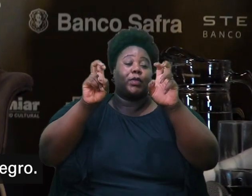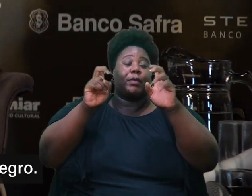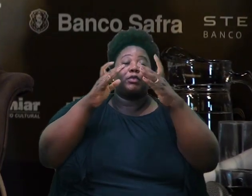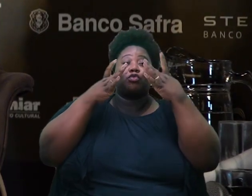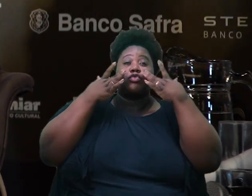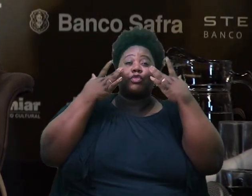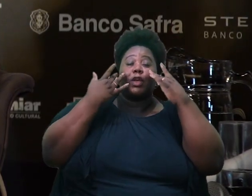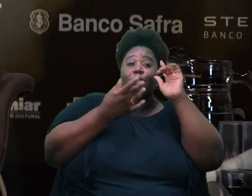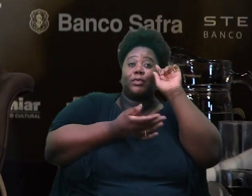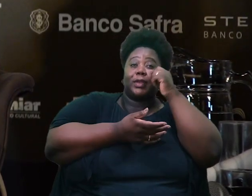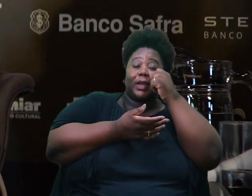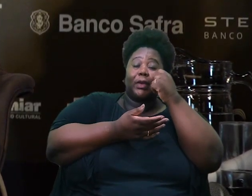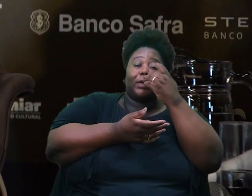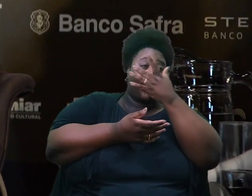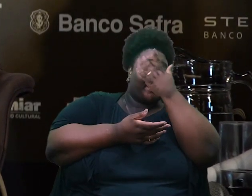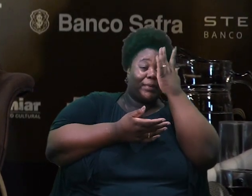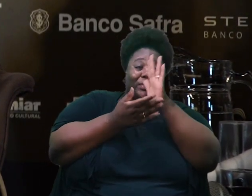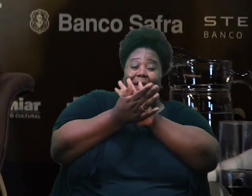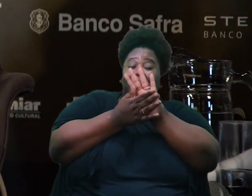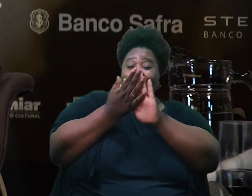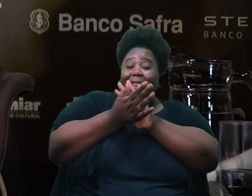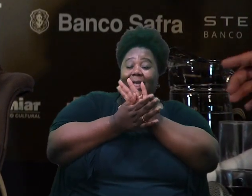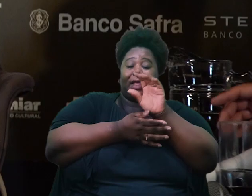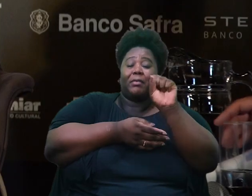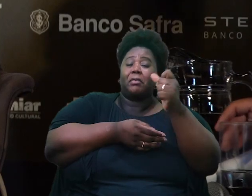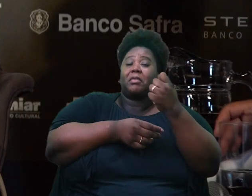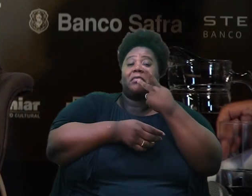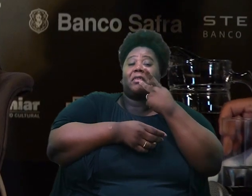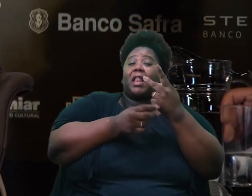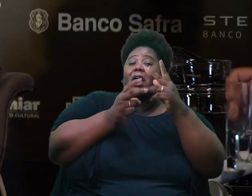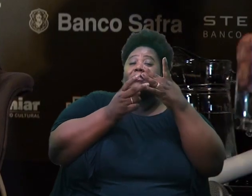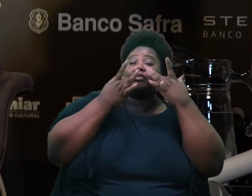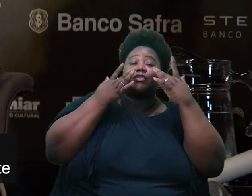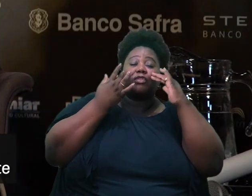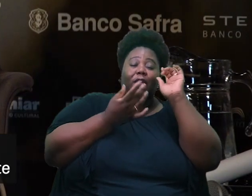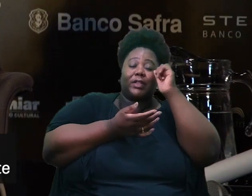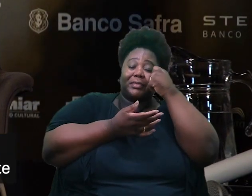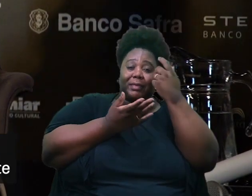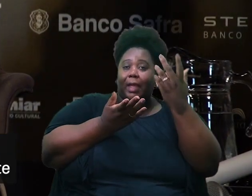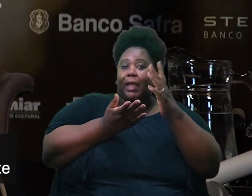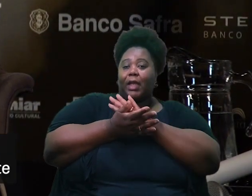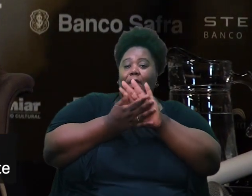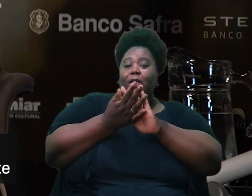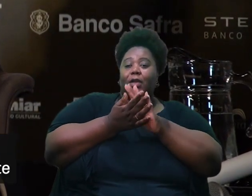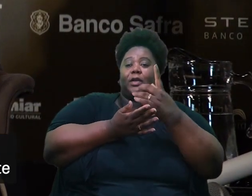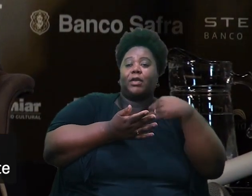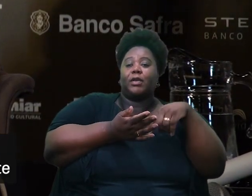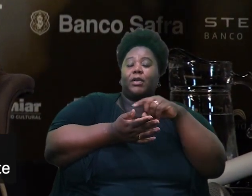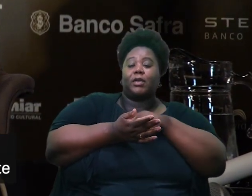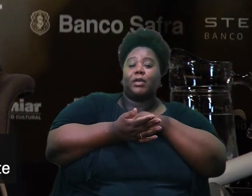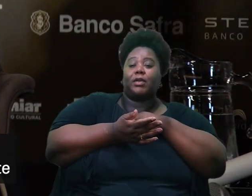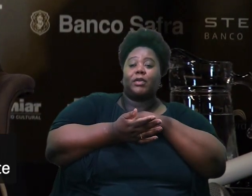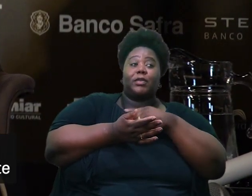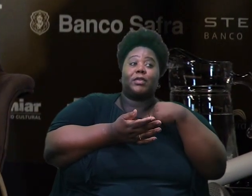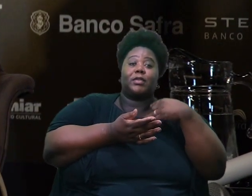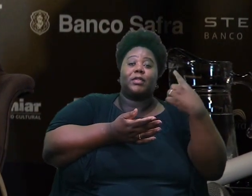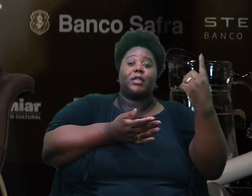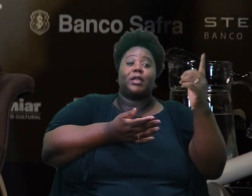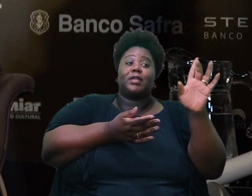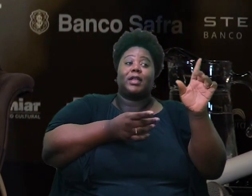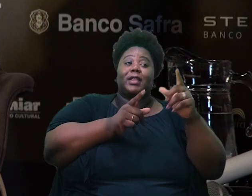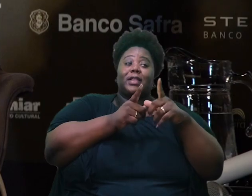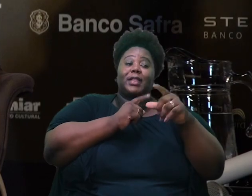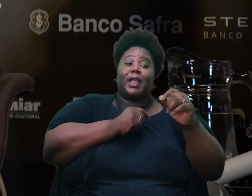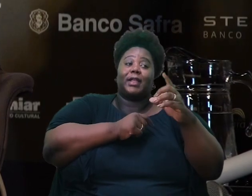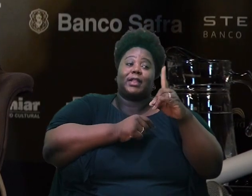negro. Ninguém, nos anos 80, falava de teatro negro. Nós estávamos recém-saídos, nem tínhamos saído plenamente da